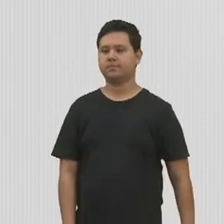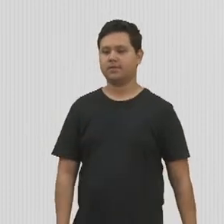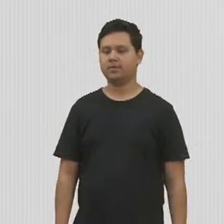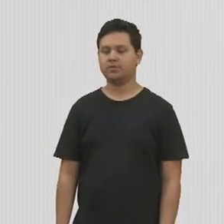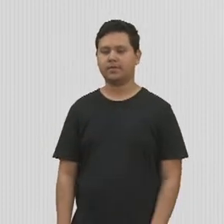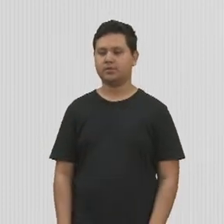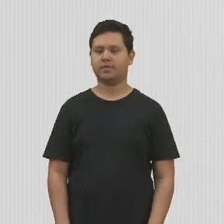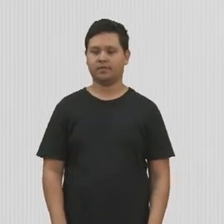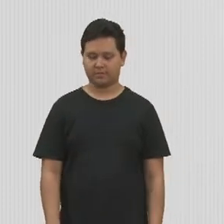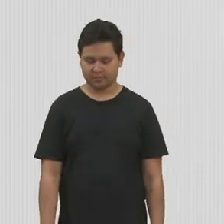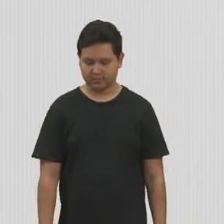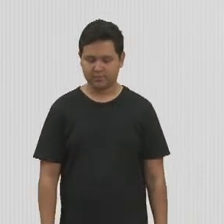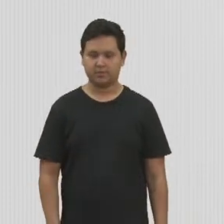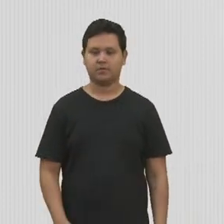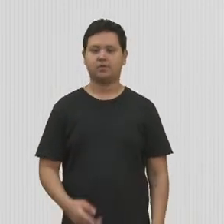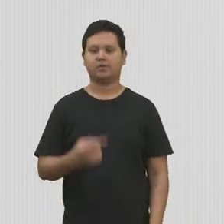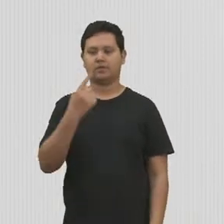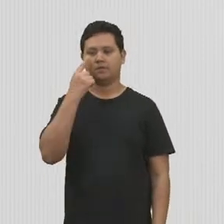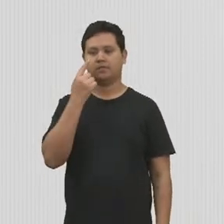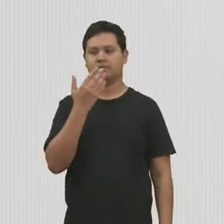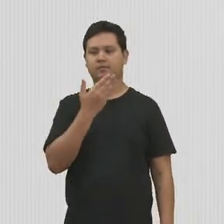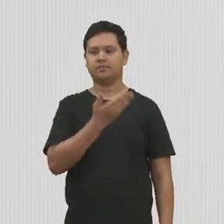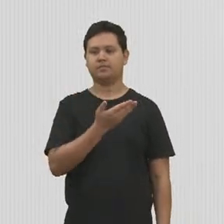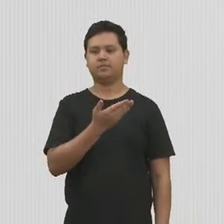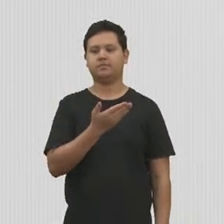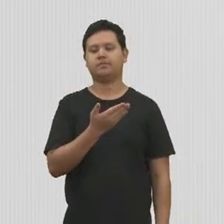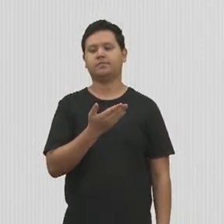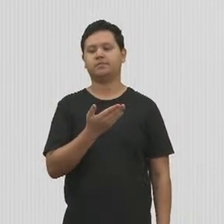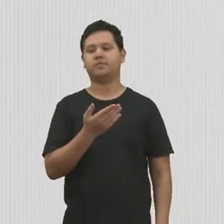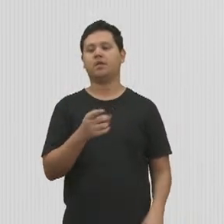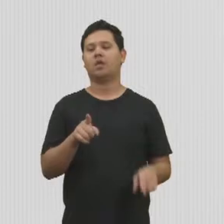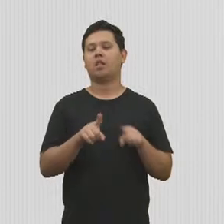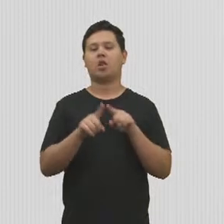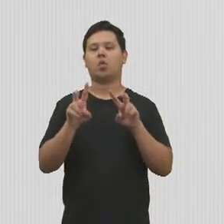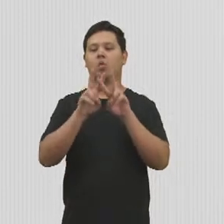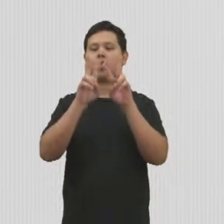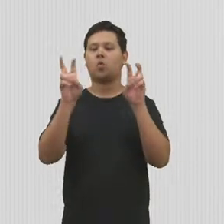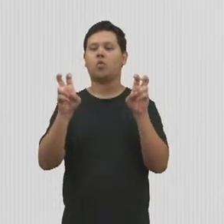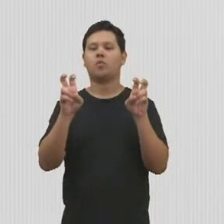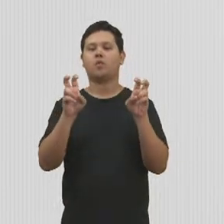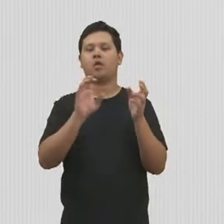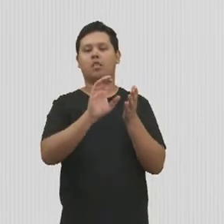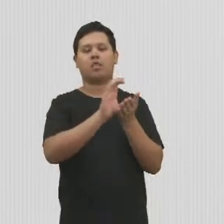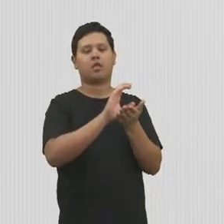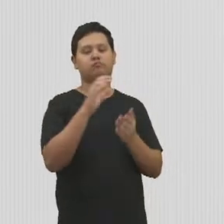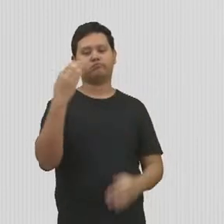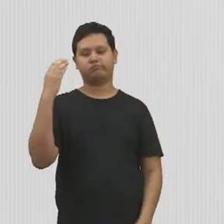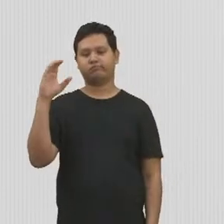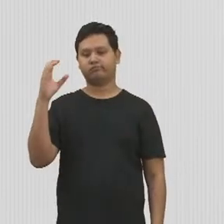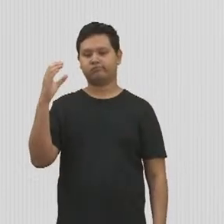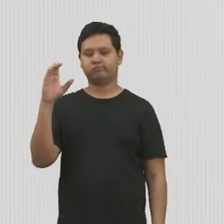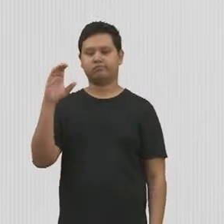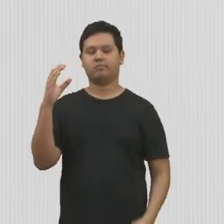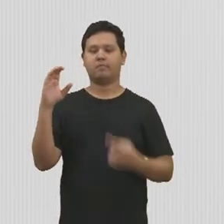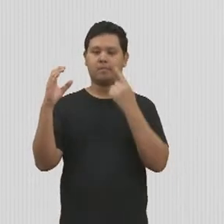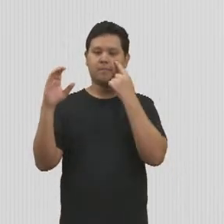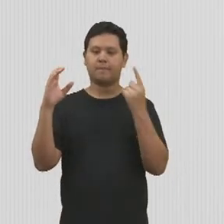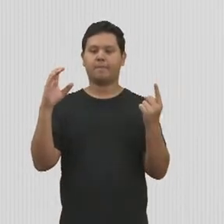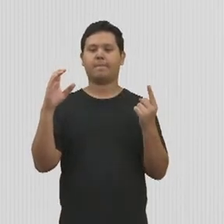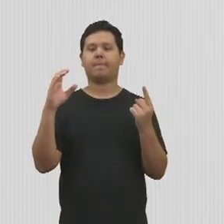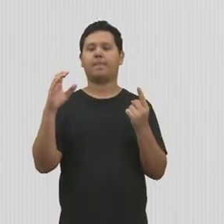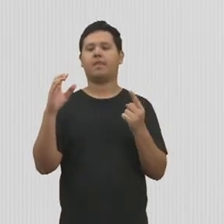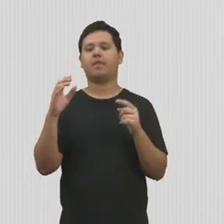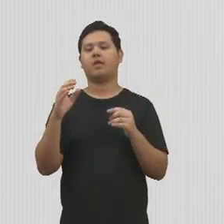Das receitas de capital, aqui que hoje se constituem em operações de crédito e alienação de bens, principalmente, e